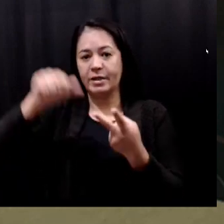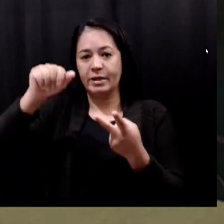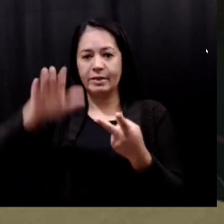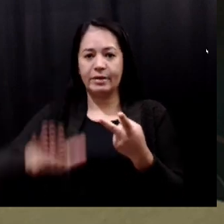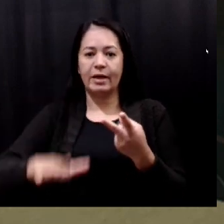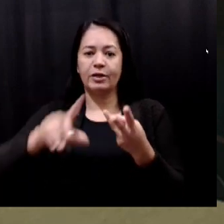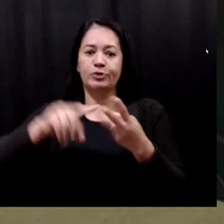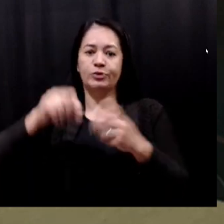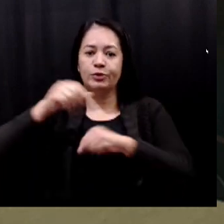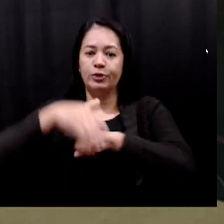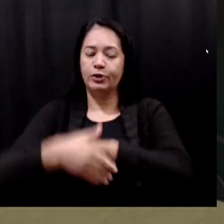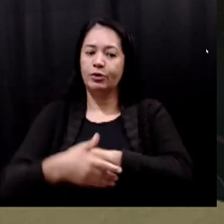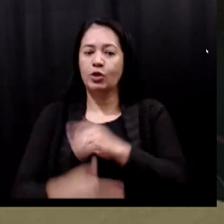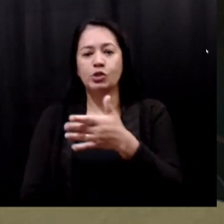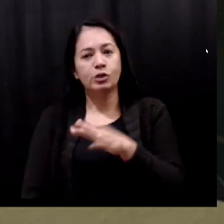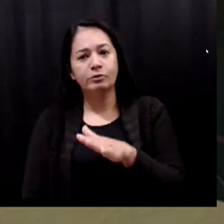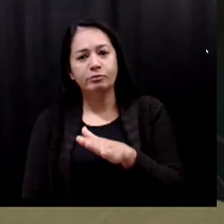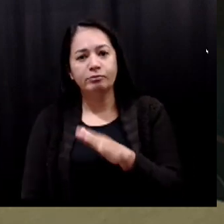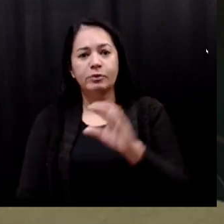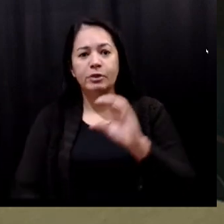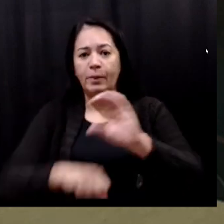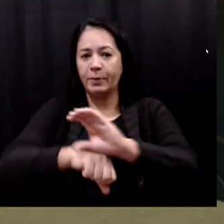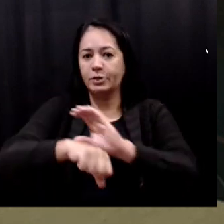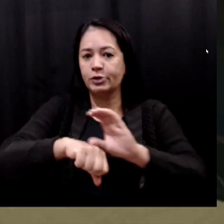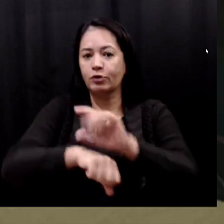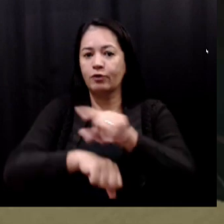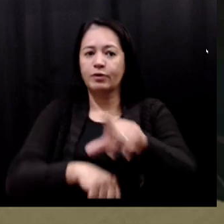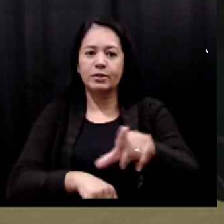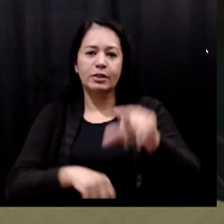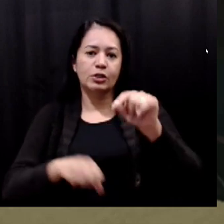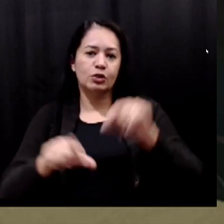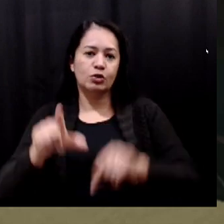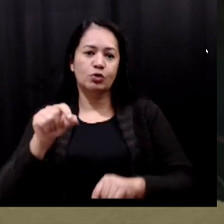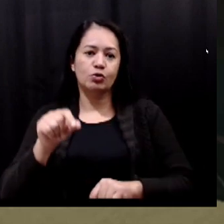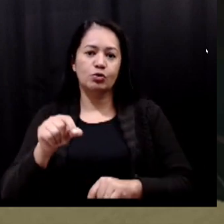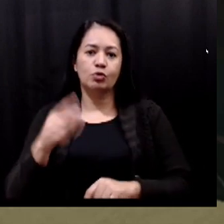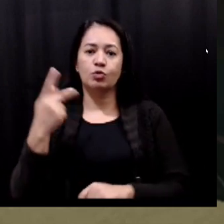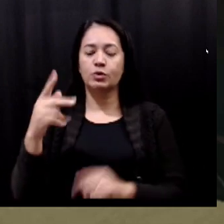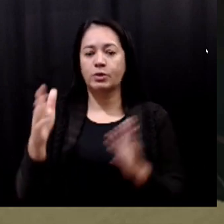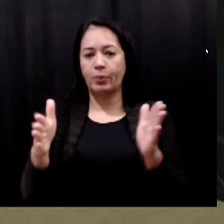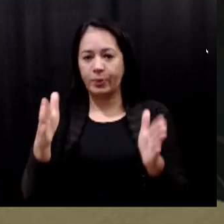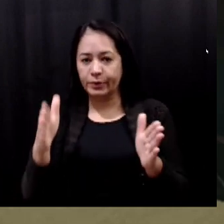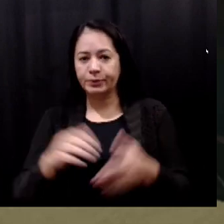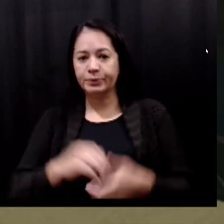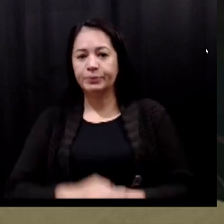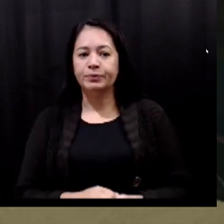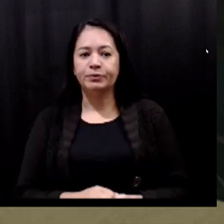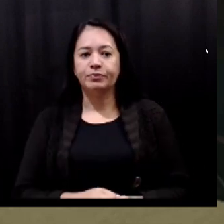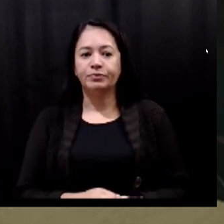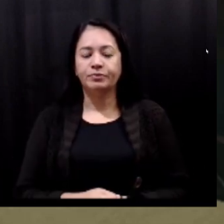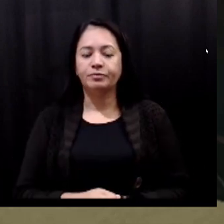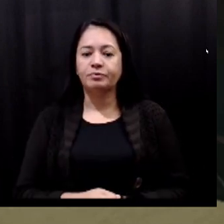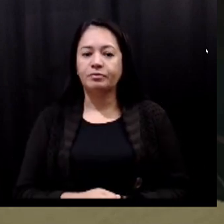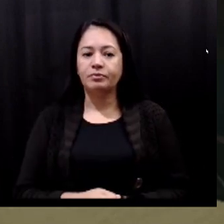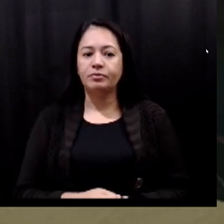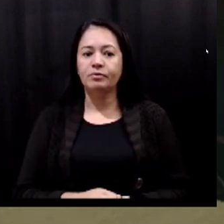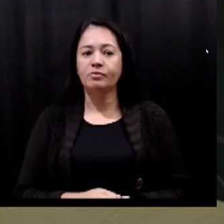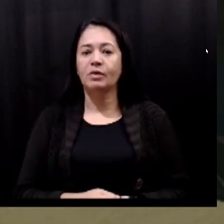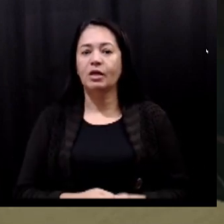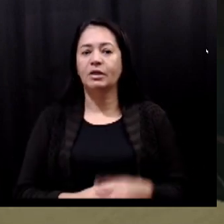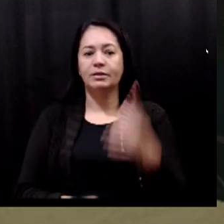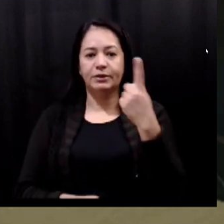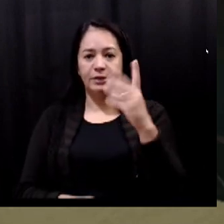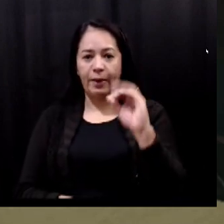dependendo do curso, você vai escolher aí o seu período, né? No processo, são asseguradas 10% de vagas para pessoas